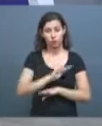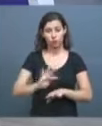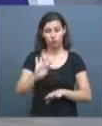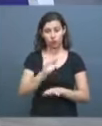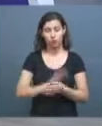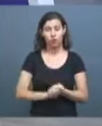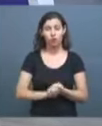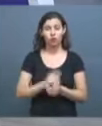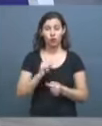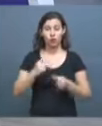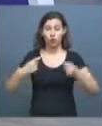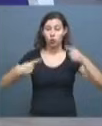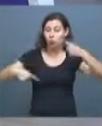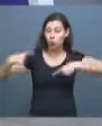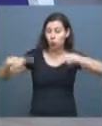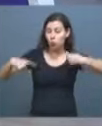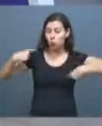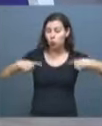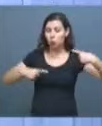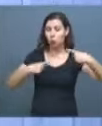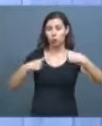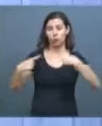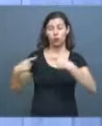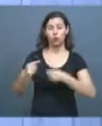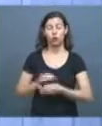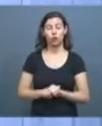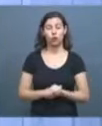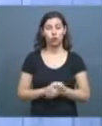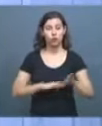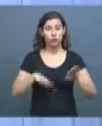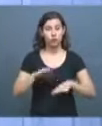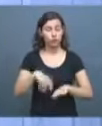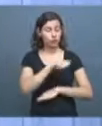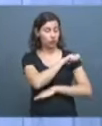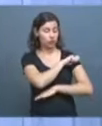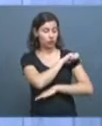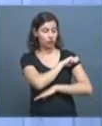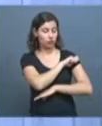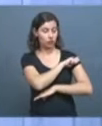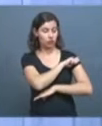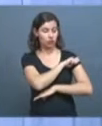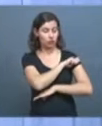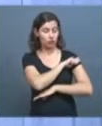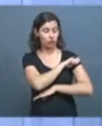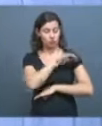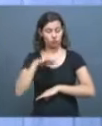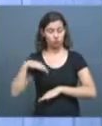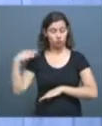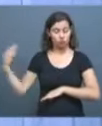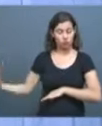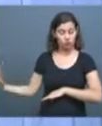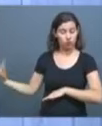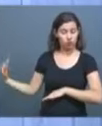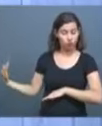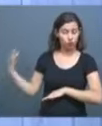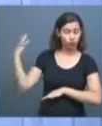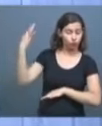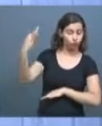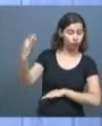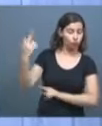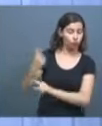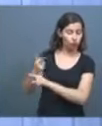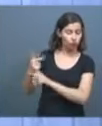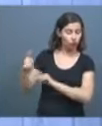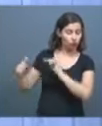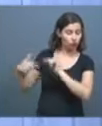da competitividade. Ele está na sala de aula, o que está ao lado dele está competindo com ele no futuro, o emprego, aquela